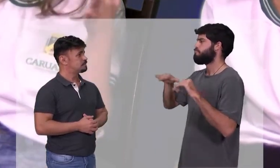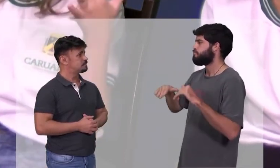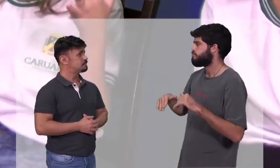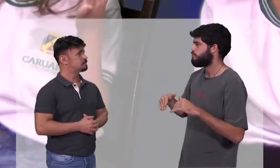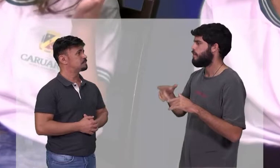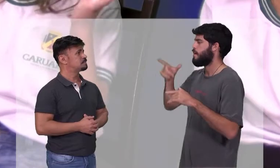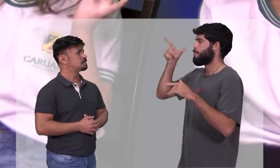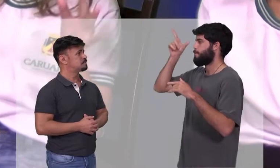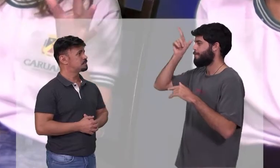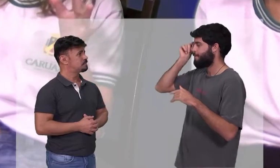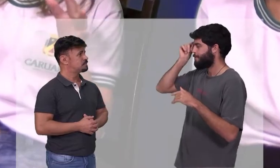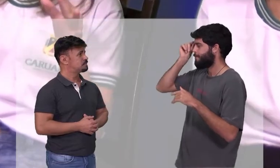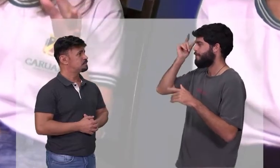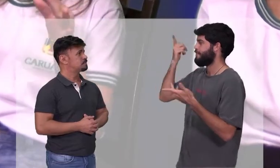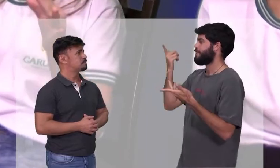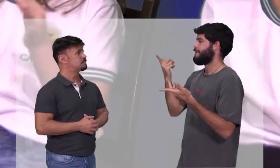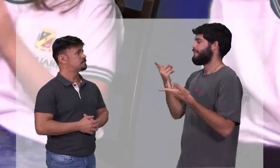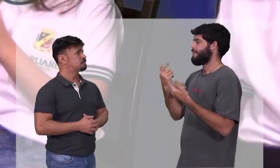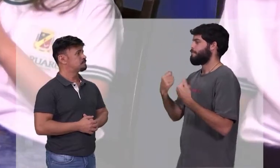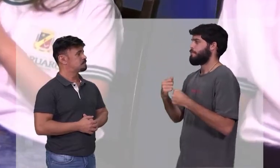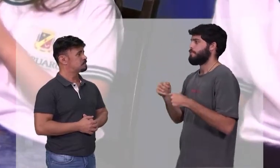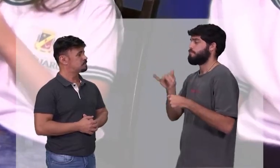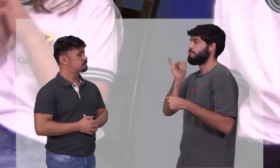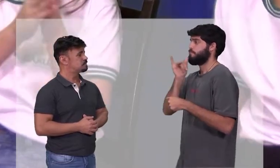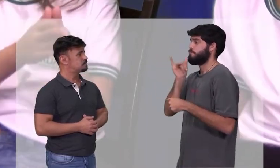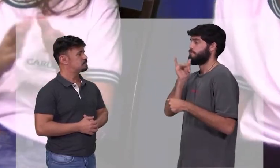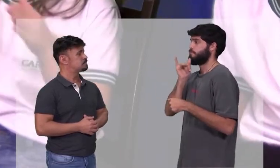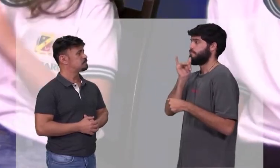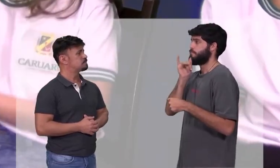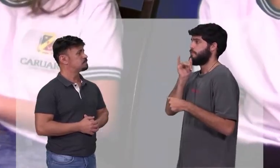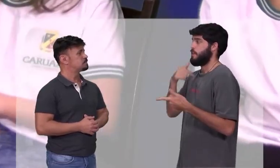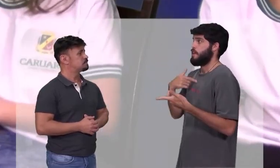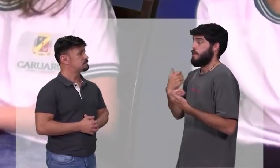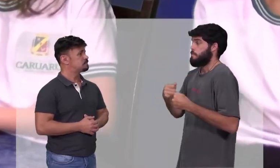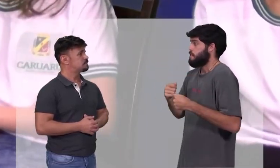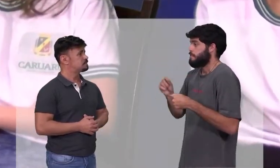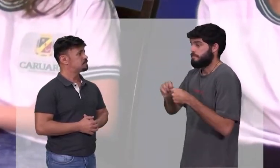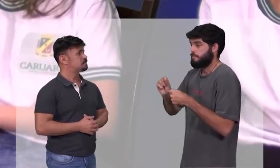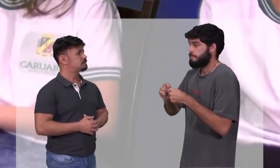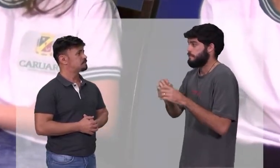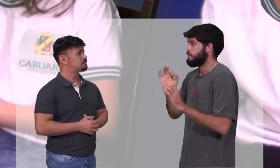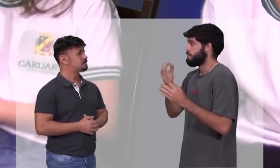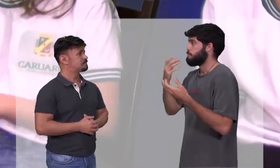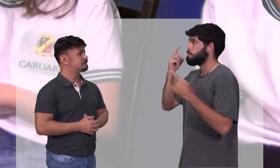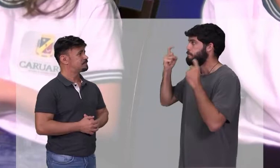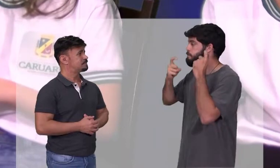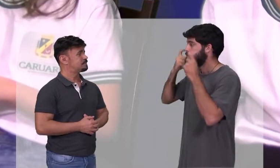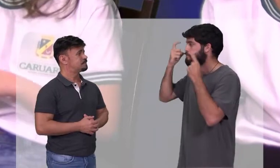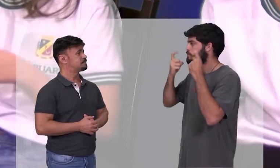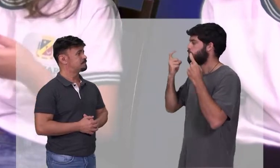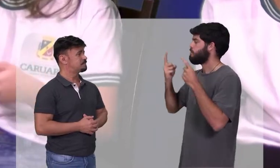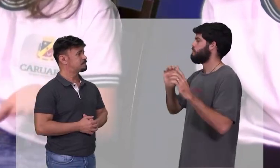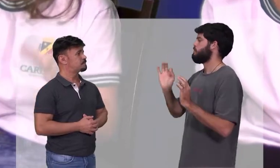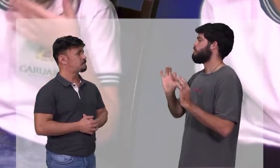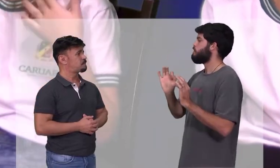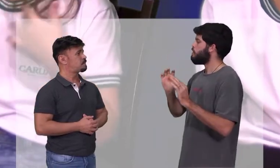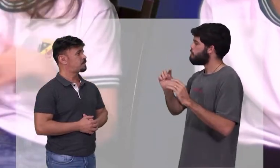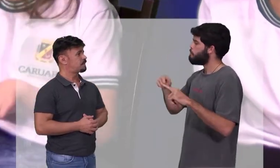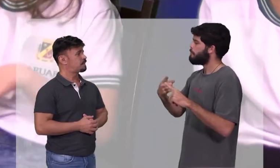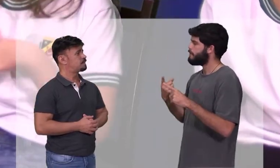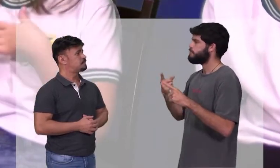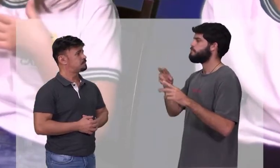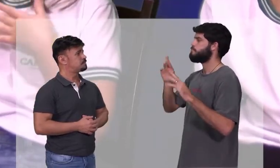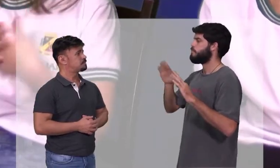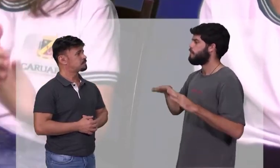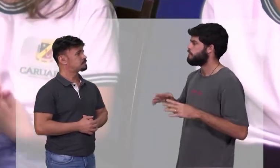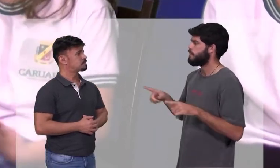a mente, não ficar só com aquele peso de dizer, ai, minha nossa, eu tenho que fazer isso ainda. Mas se relaxar, fazer algo que